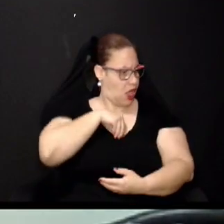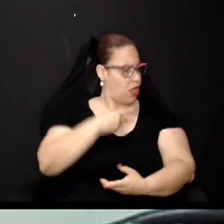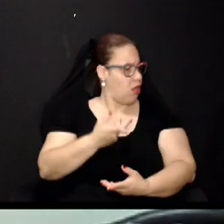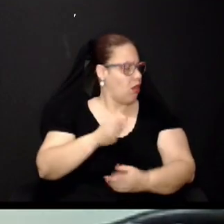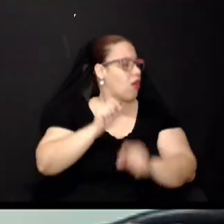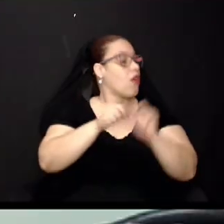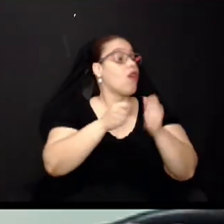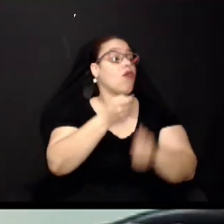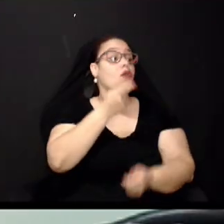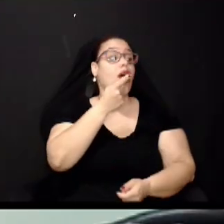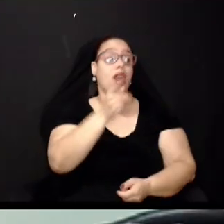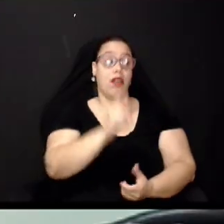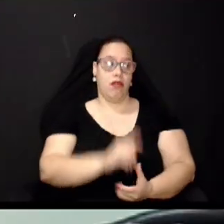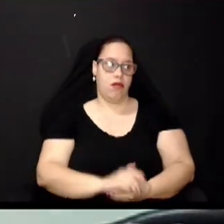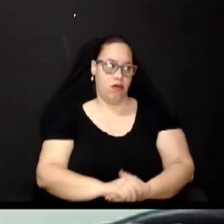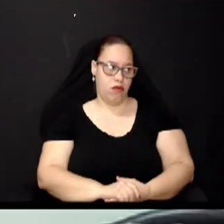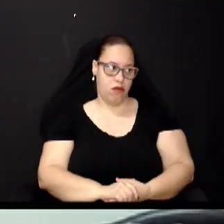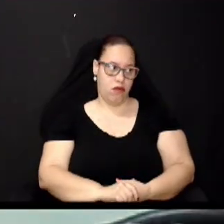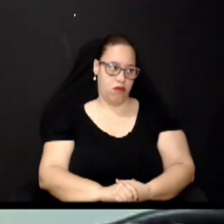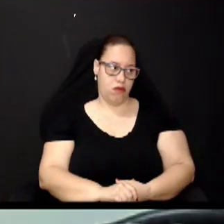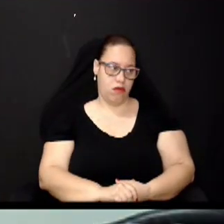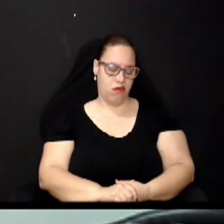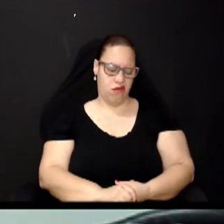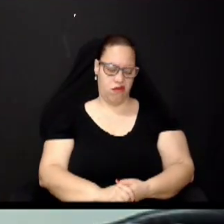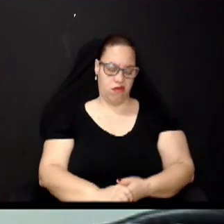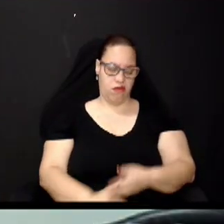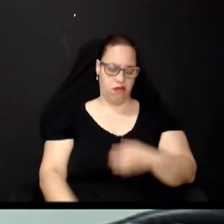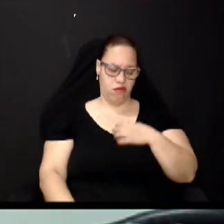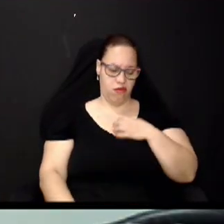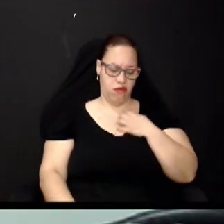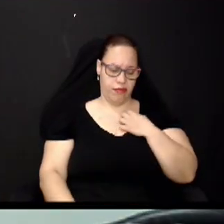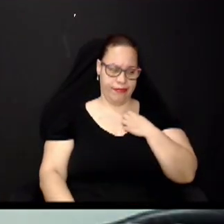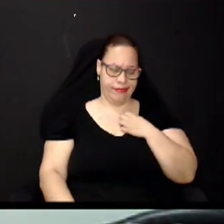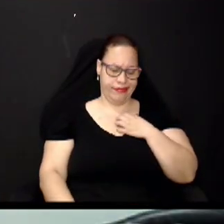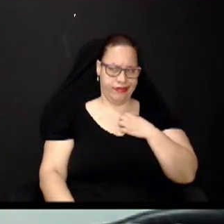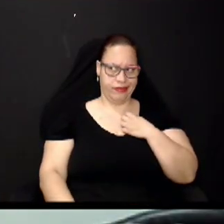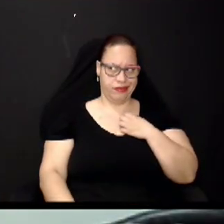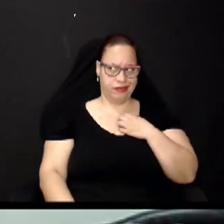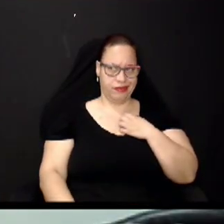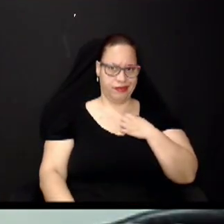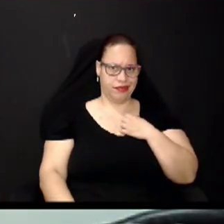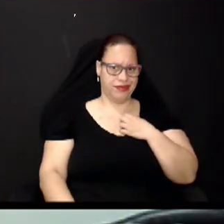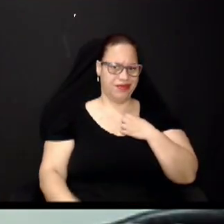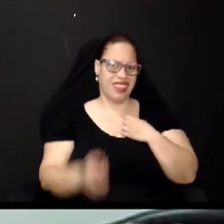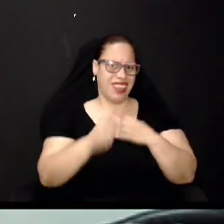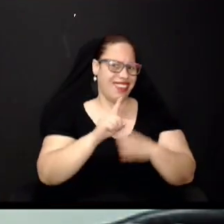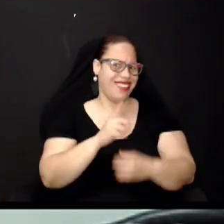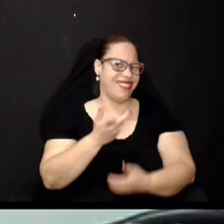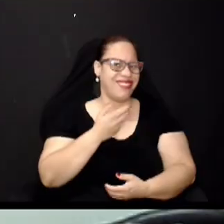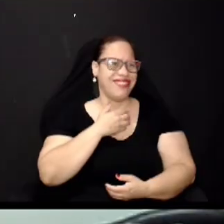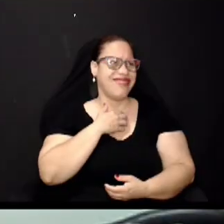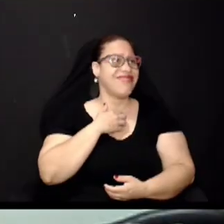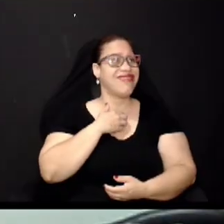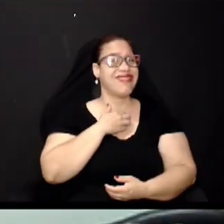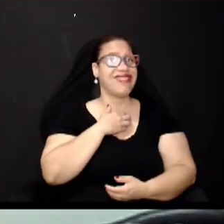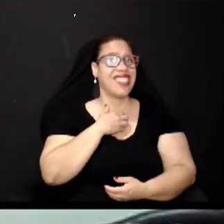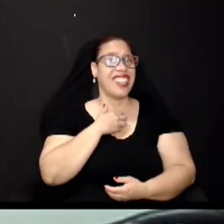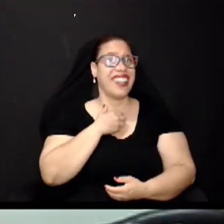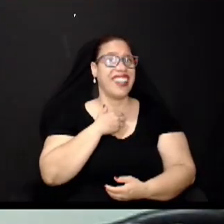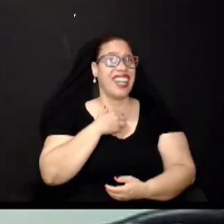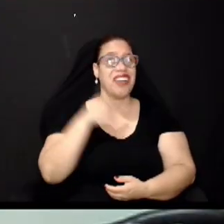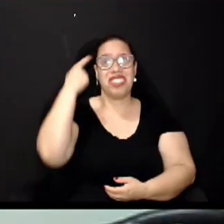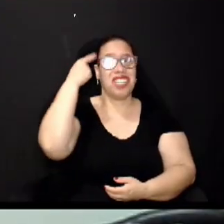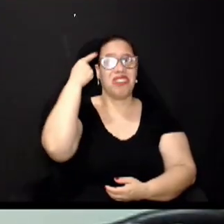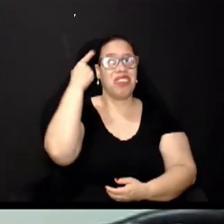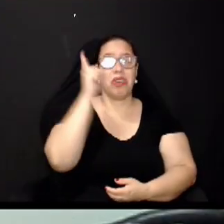quando a gente sente esse desconforto interno, a gente negligencia, fala, não, ai, não, né? Eu acho que é loucura da minha cabeça. Não, não